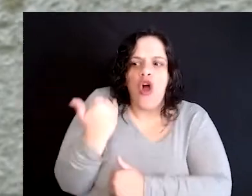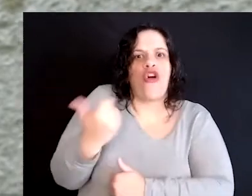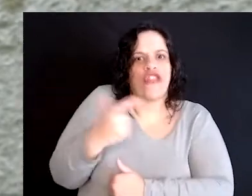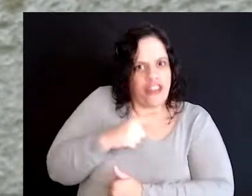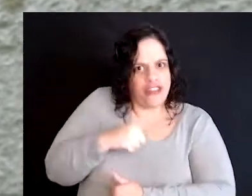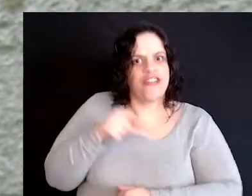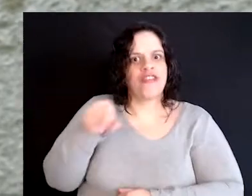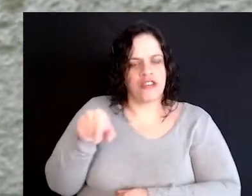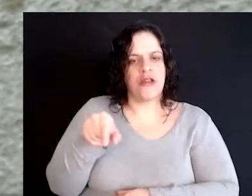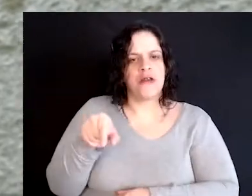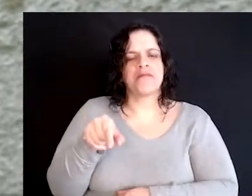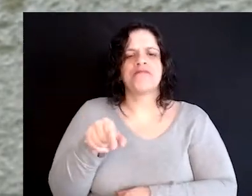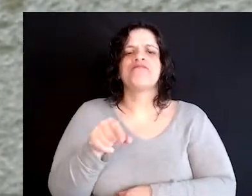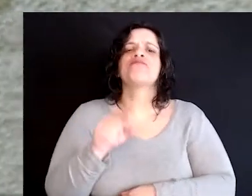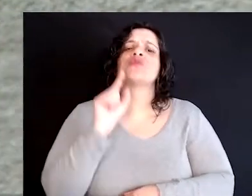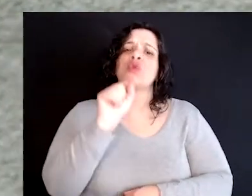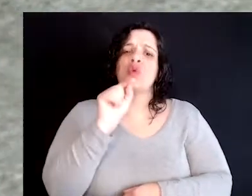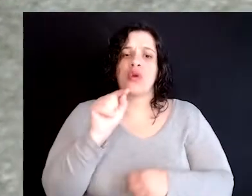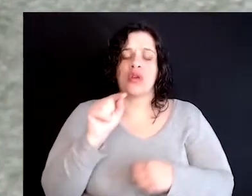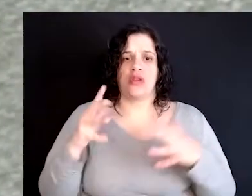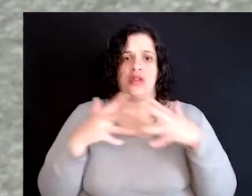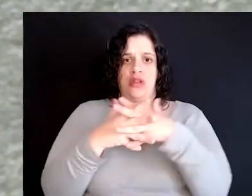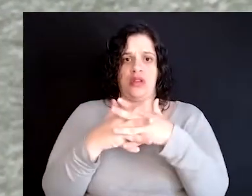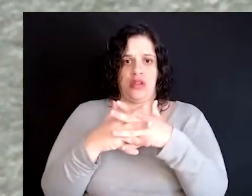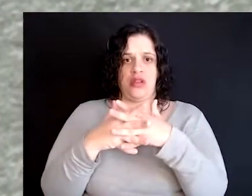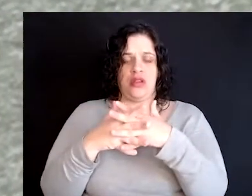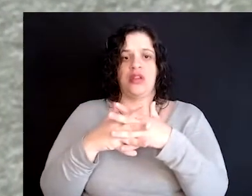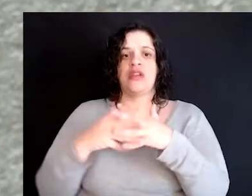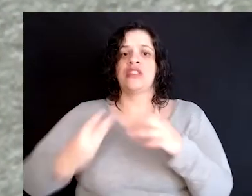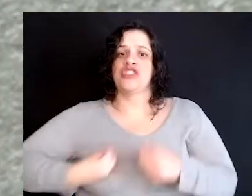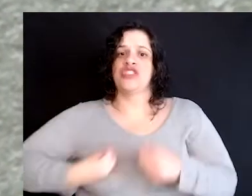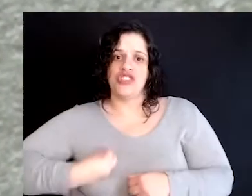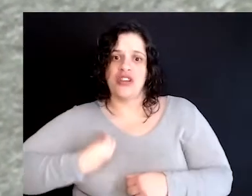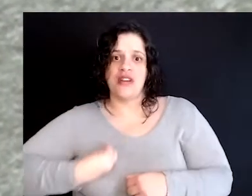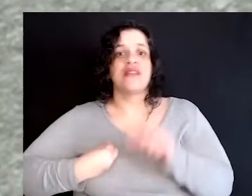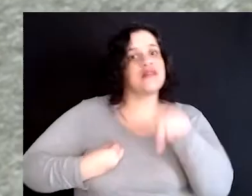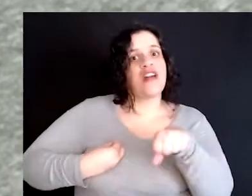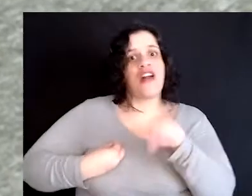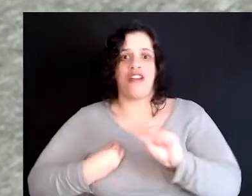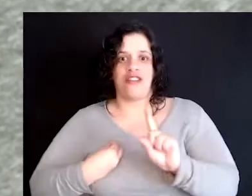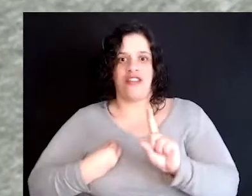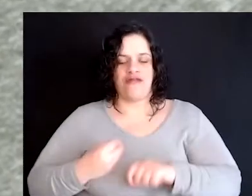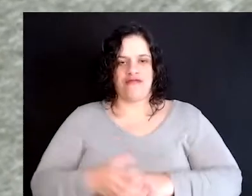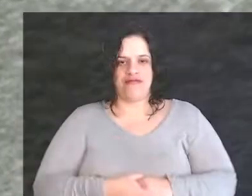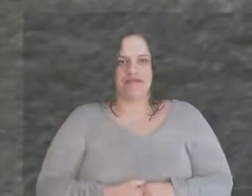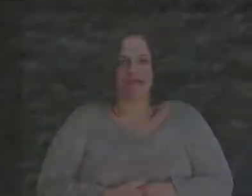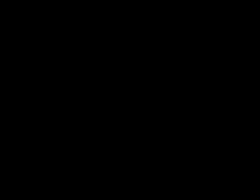conta como que esse drama acontece, que é o conflito entre o ser e o não ser.